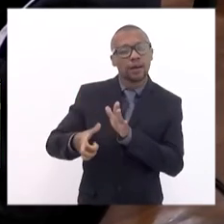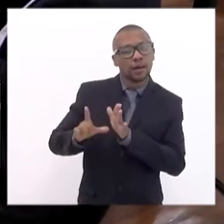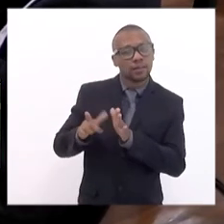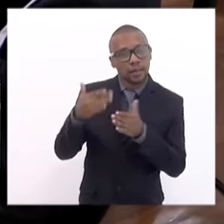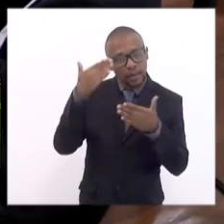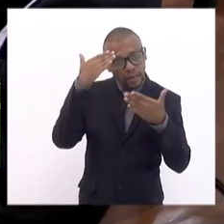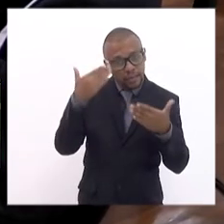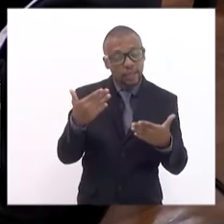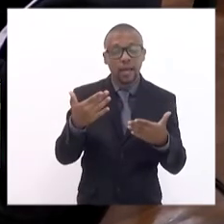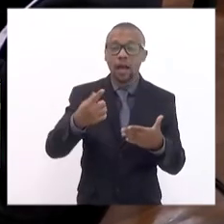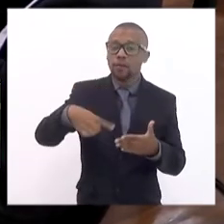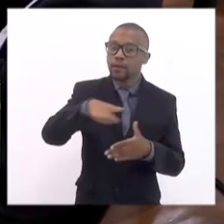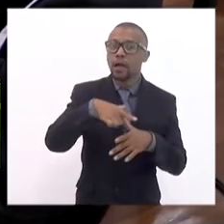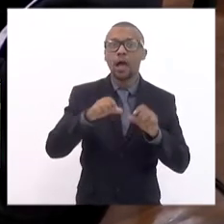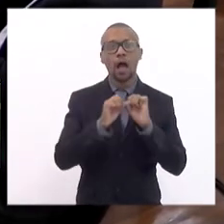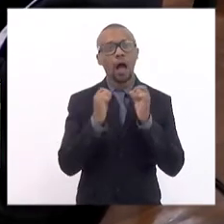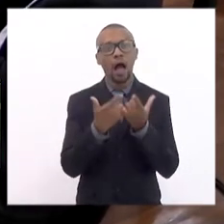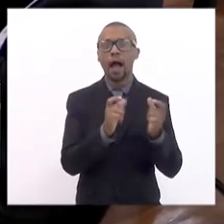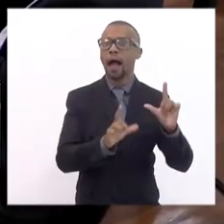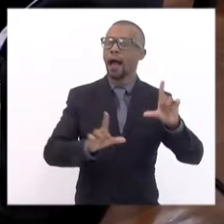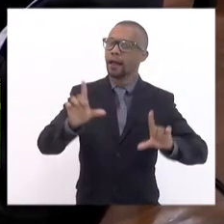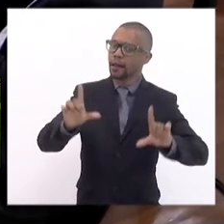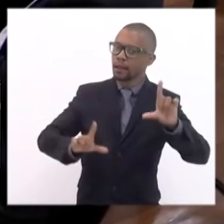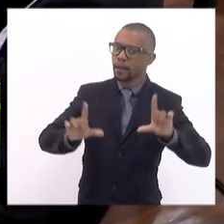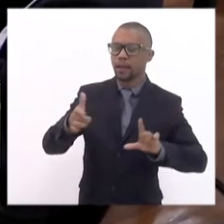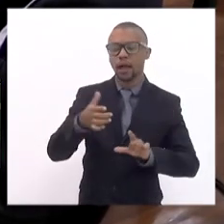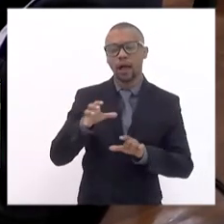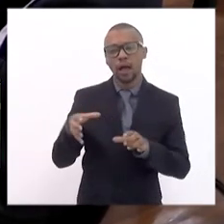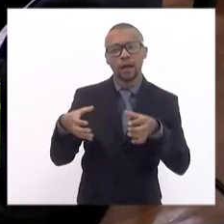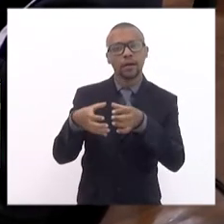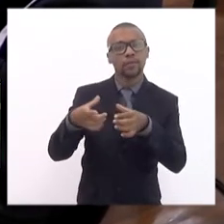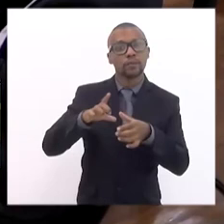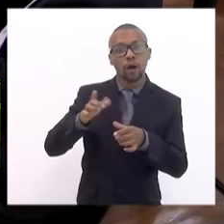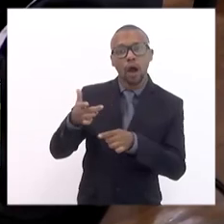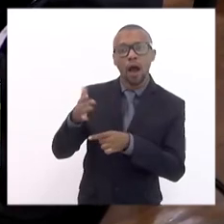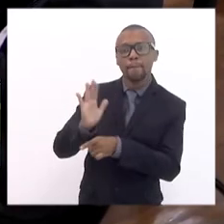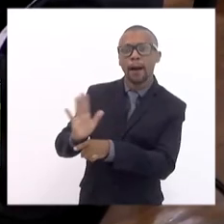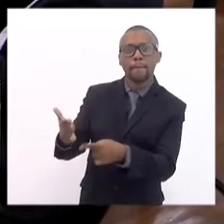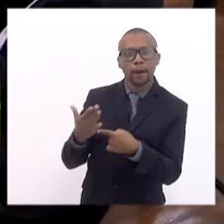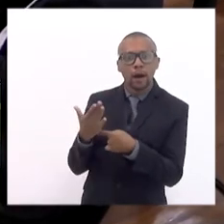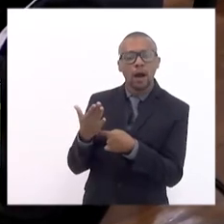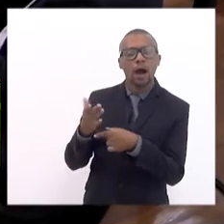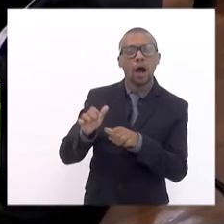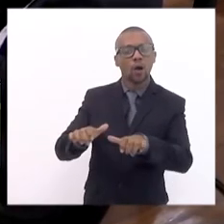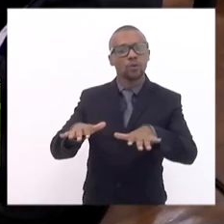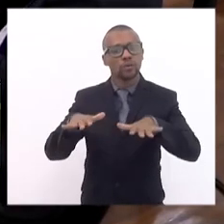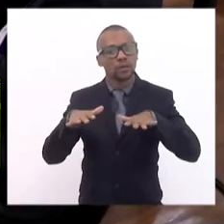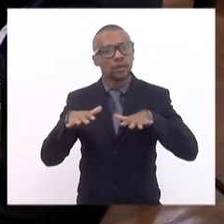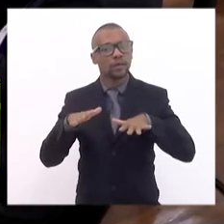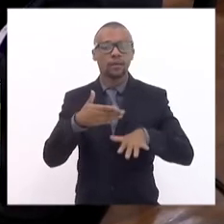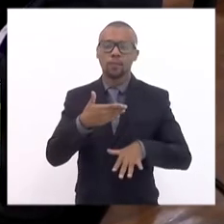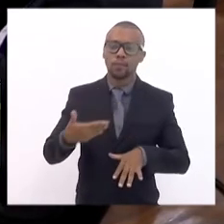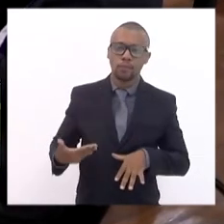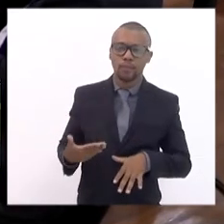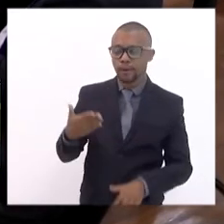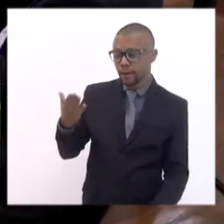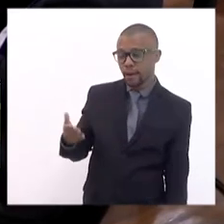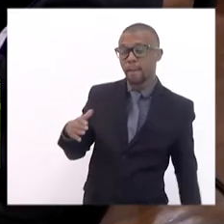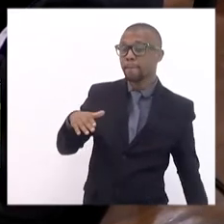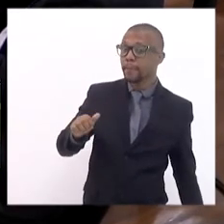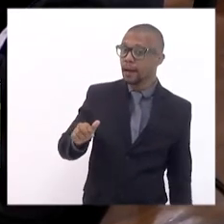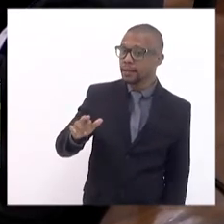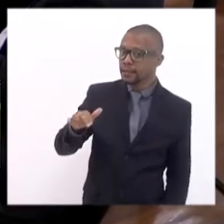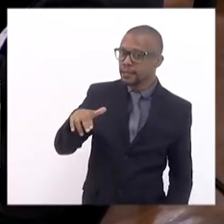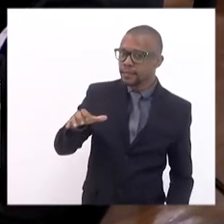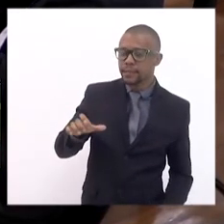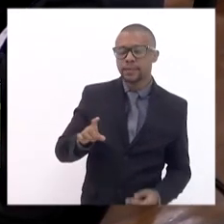pessoal da TV Alerj, todas as equipes que estão ajudando a fazer aqui a audiência pública, a Marina Guerra, que é ao meu lado, a Clarice Manhã,